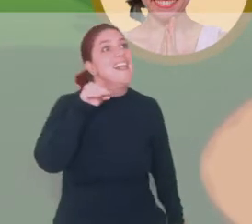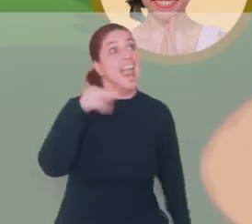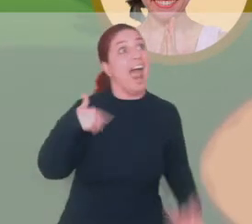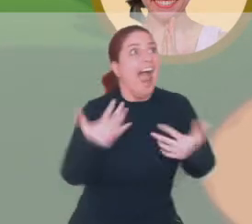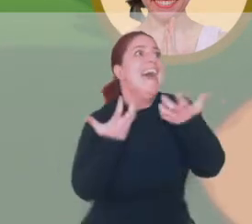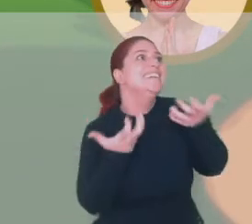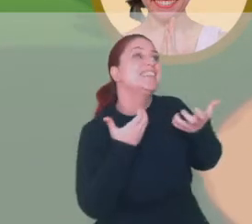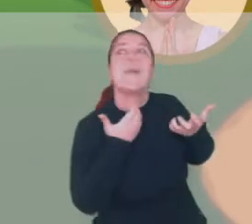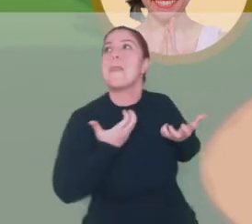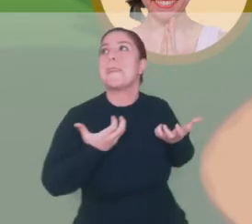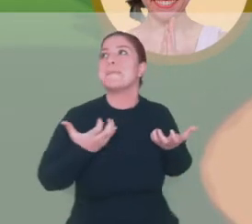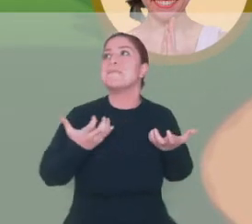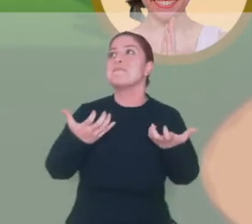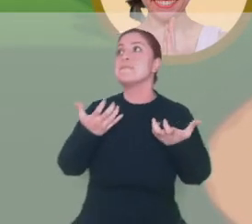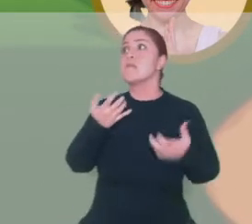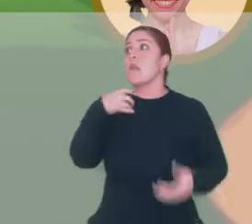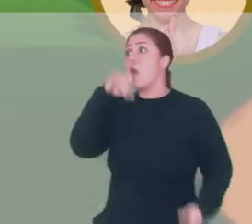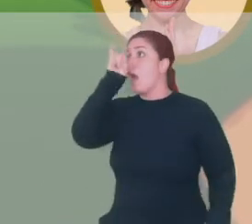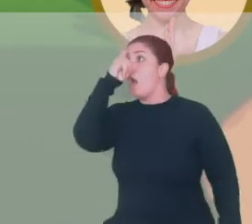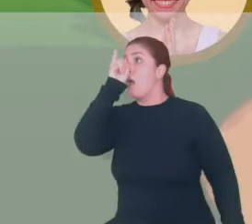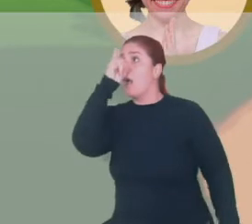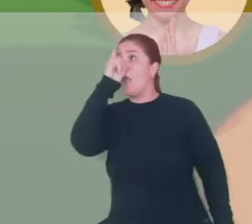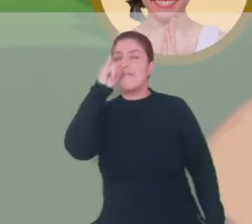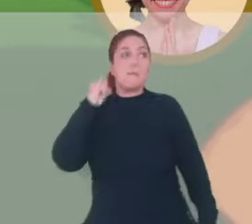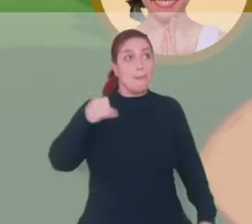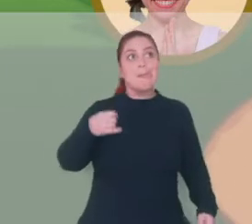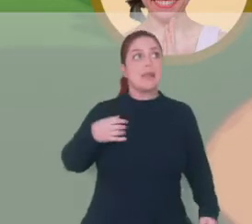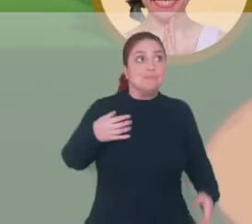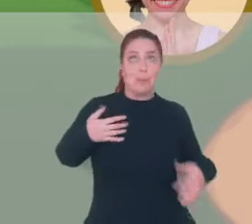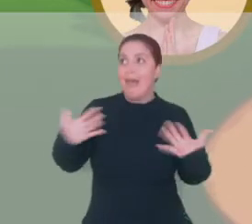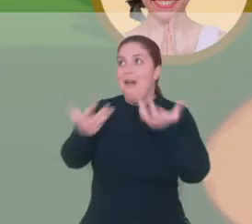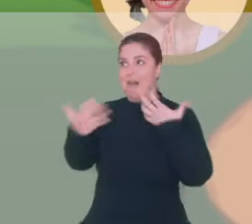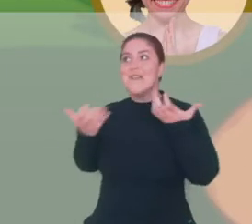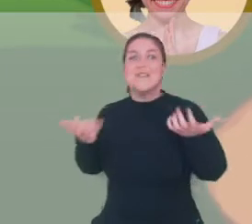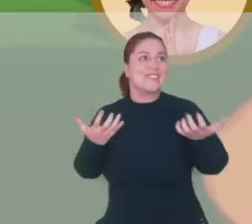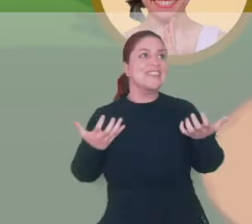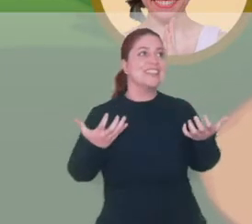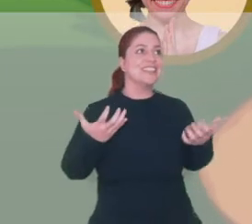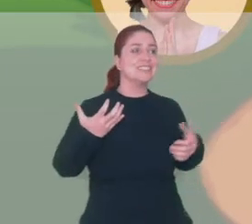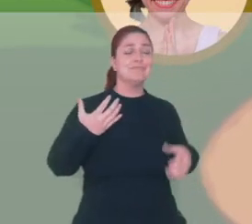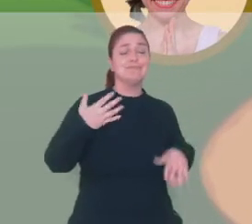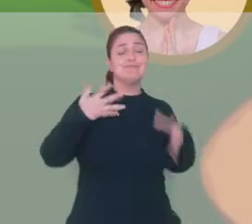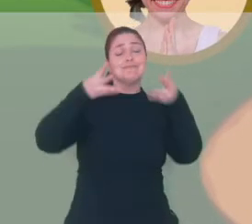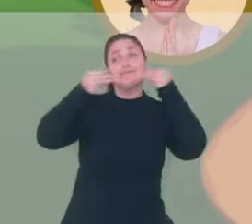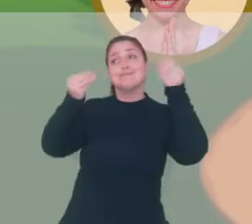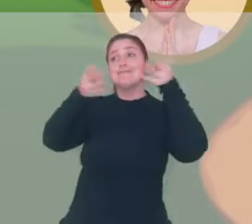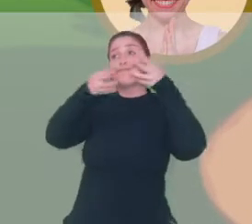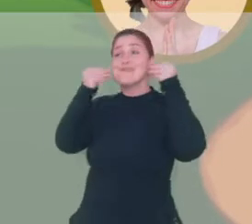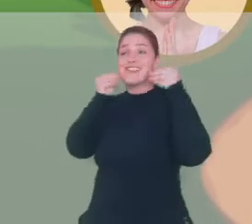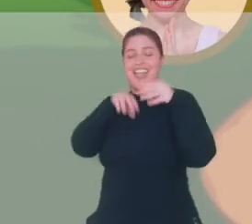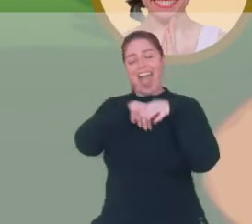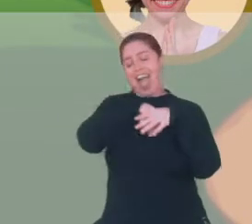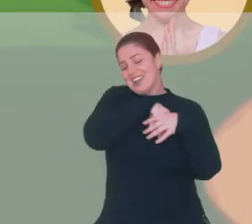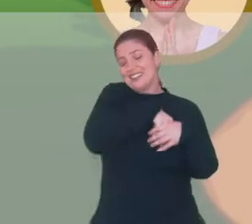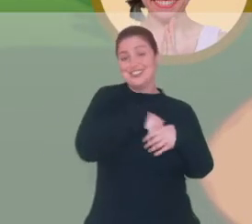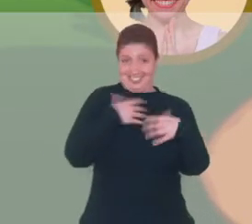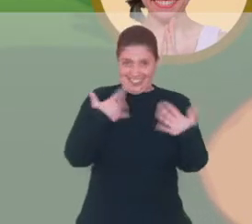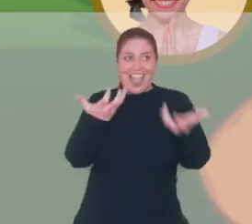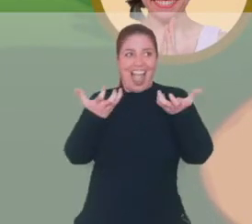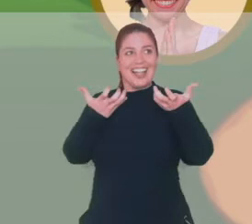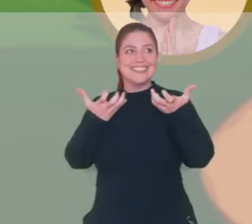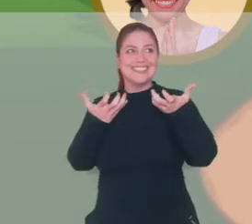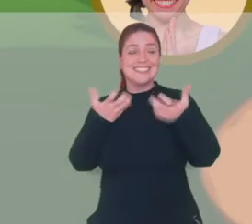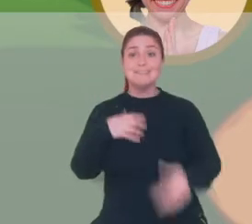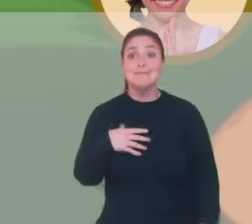Eu quero! O porco disse... Eu quero! O gato disse... Não, eu também quero!